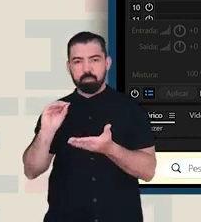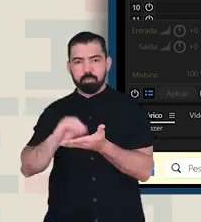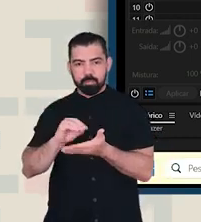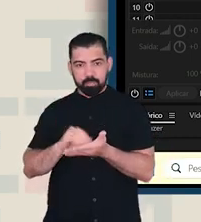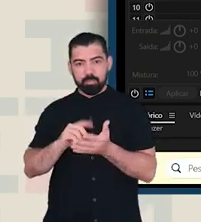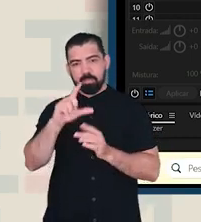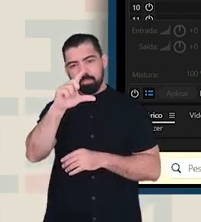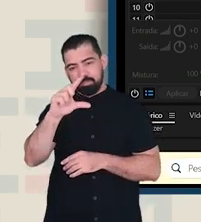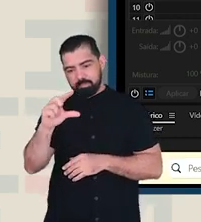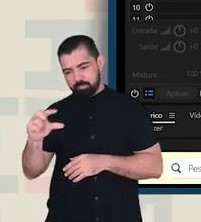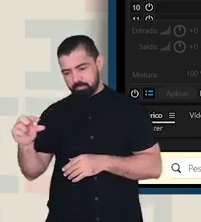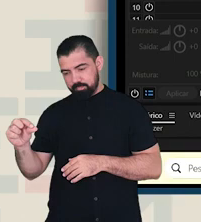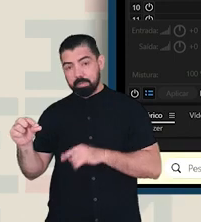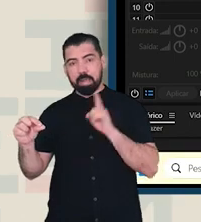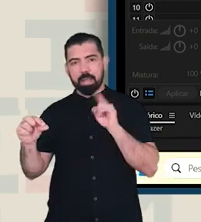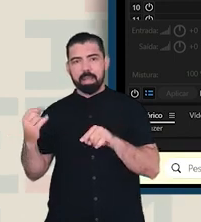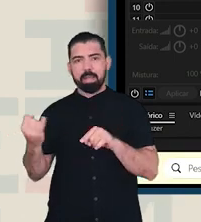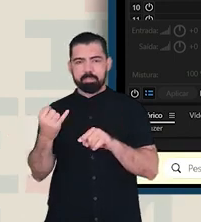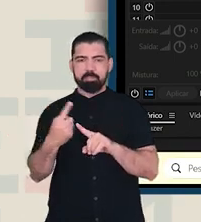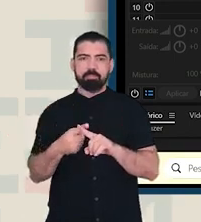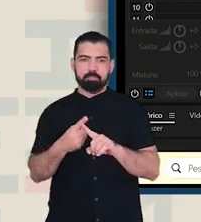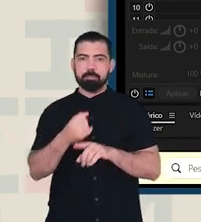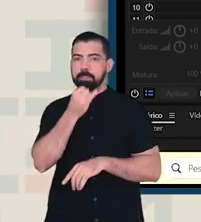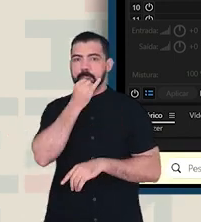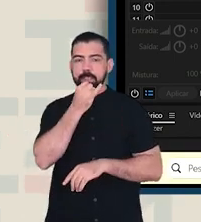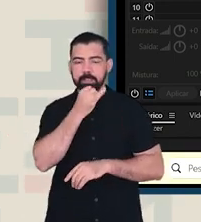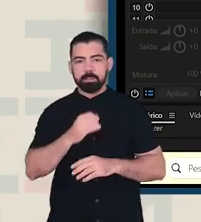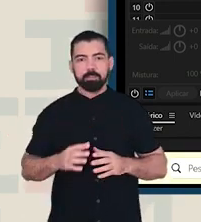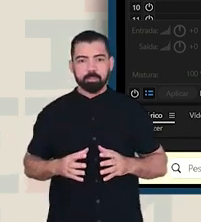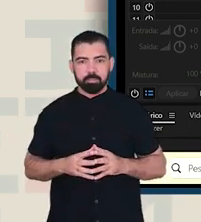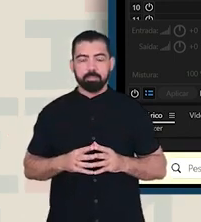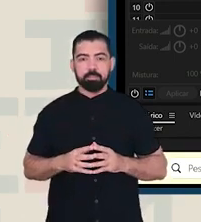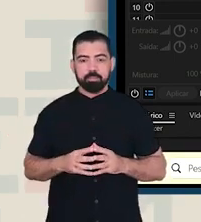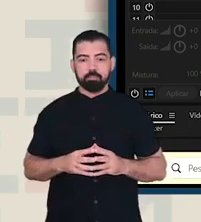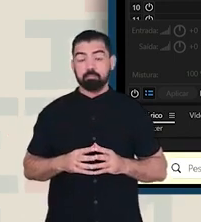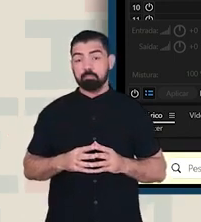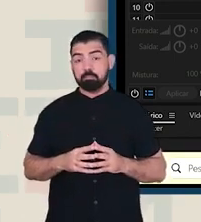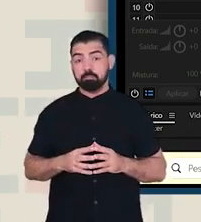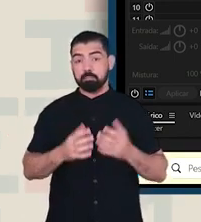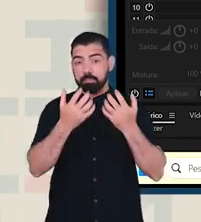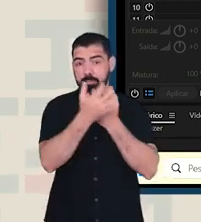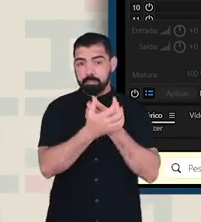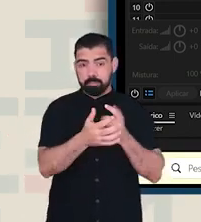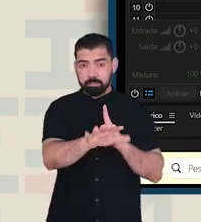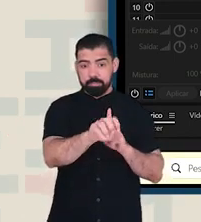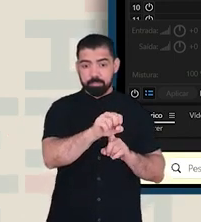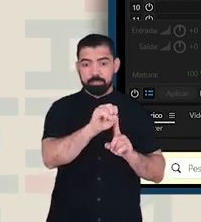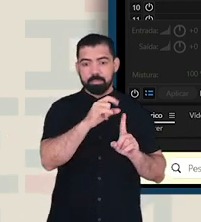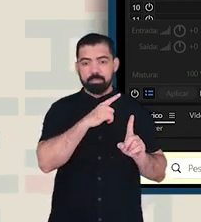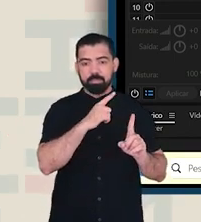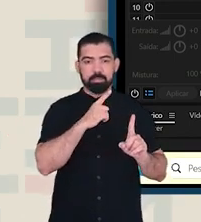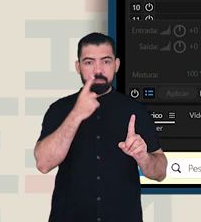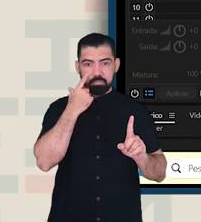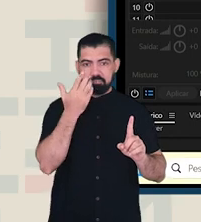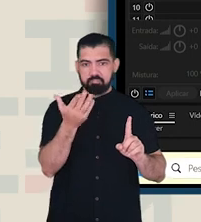Então, isso pode ser importante, por exemplo, para gravar. Quando eu tenho isto aqui